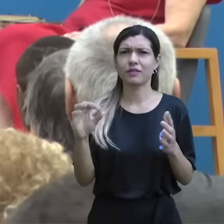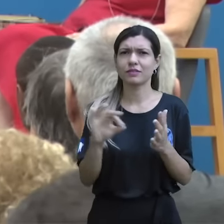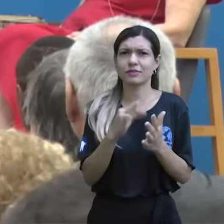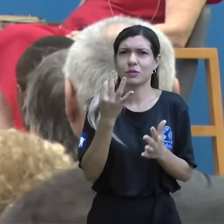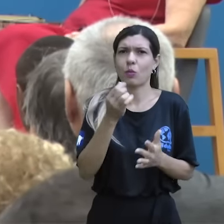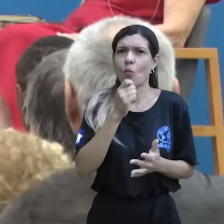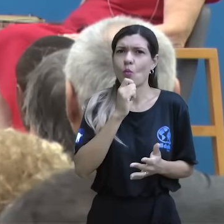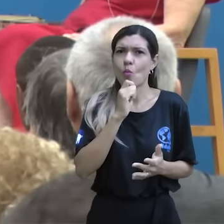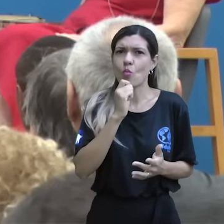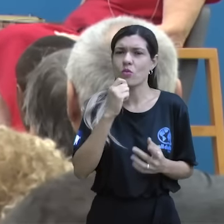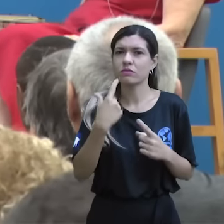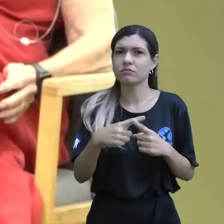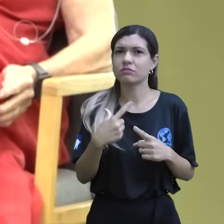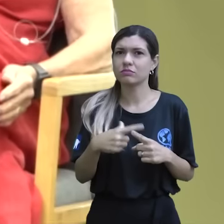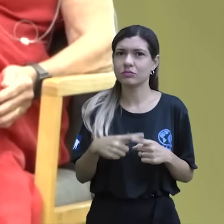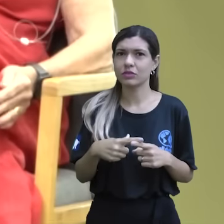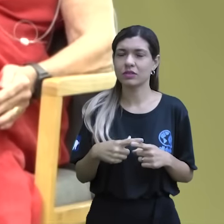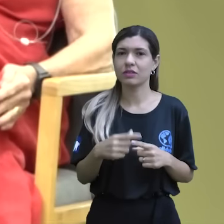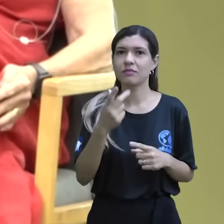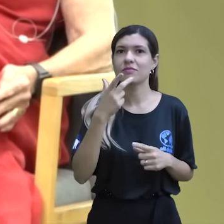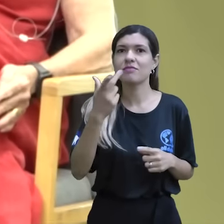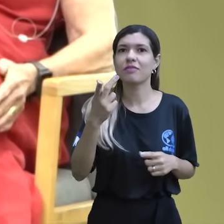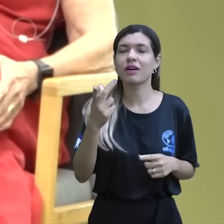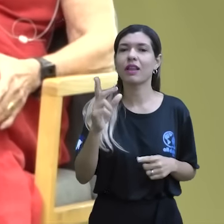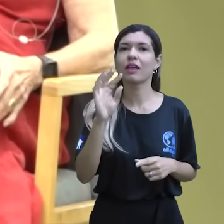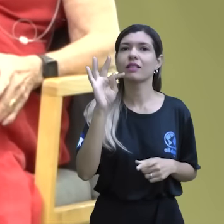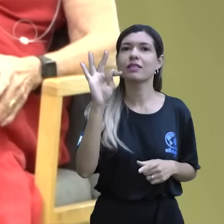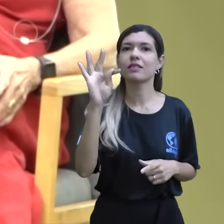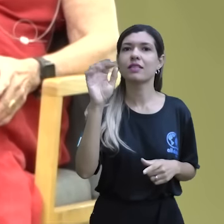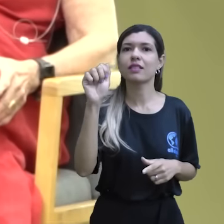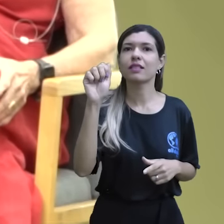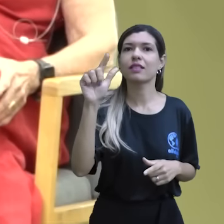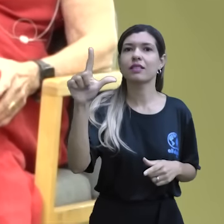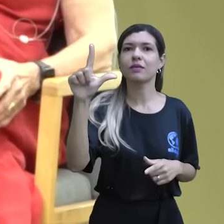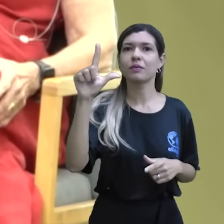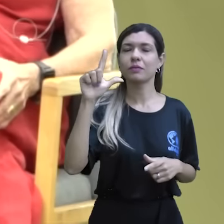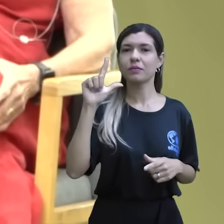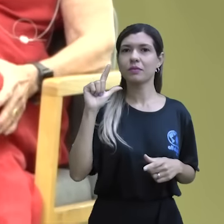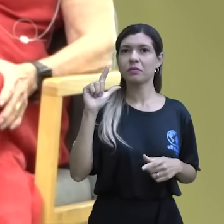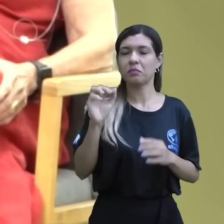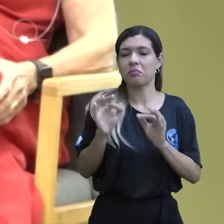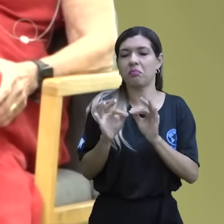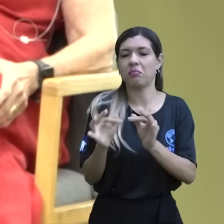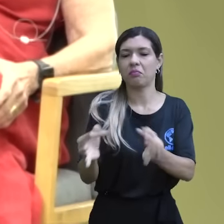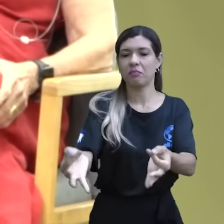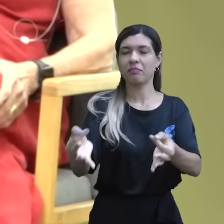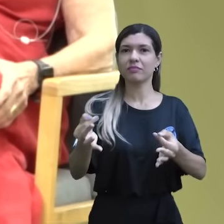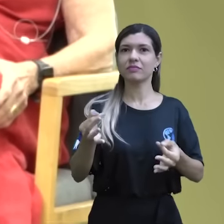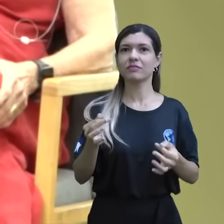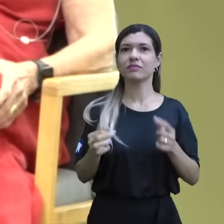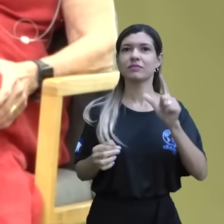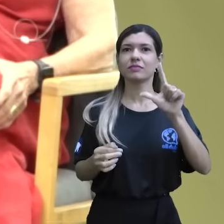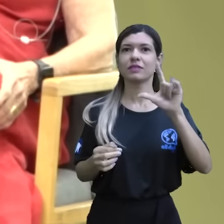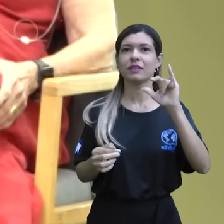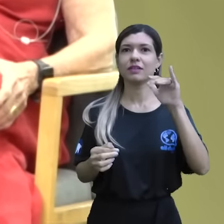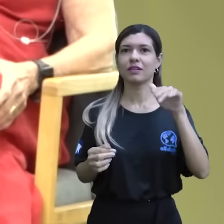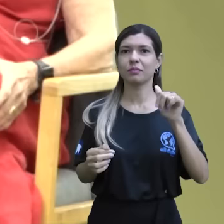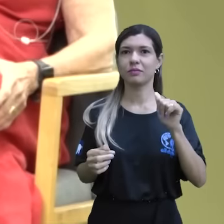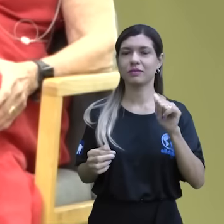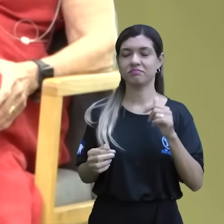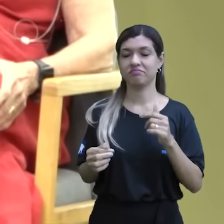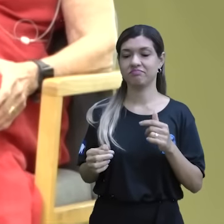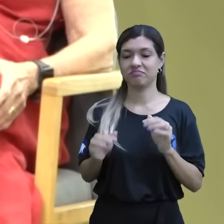Barreto fosse uma pessoa da periferia. E, desde então, né, eu acho que o modernismo paulistano limou Lima Barreto. Então, pré